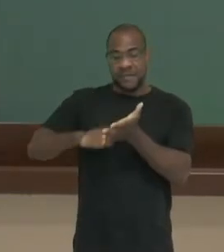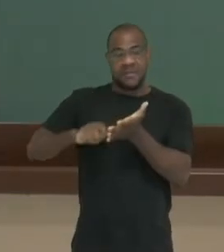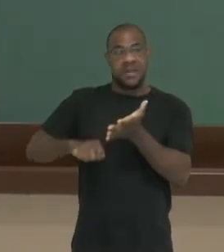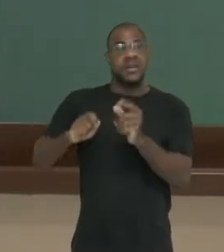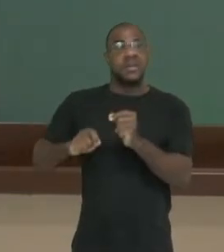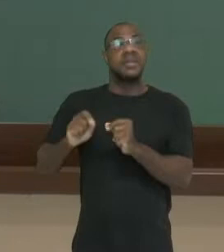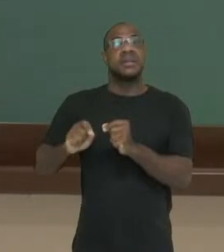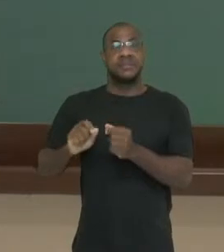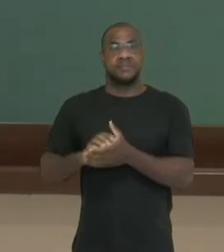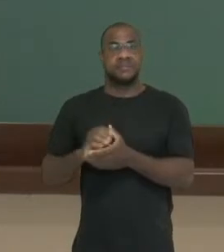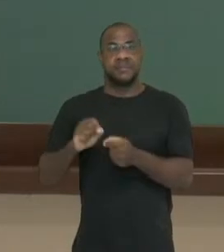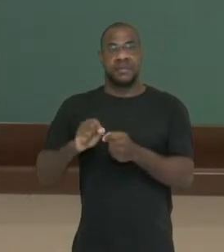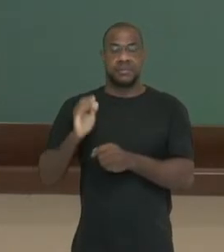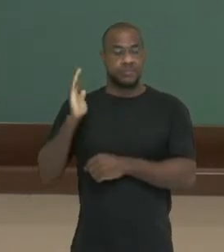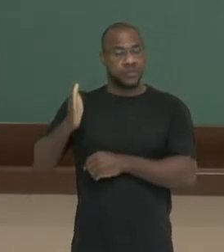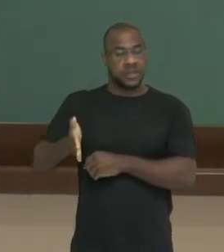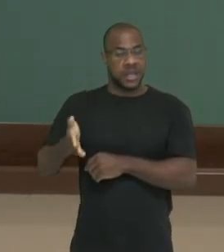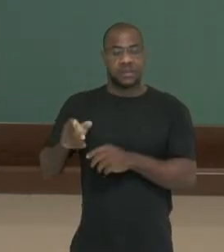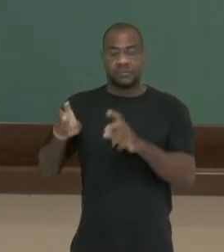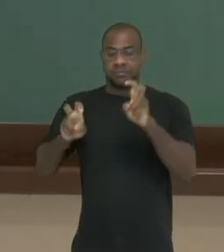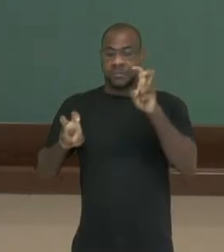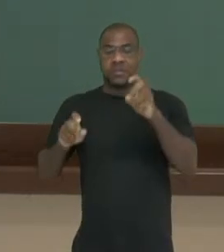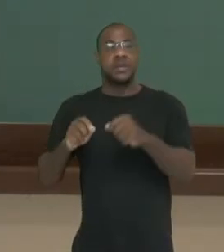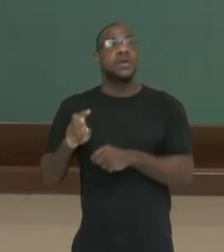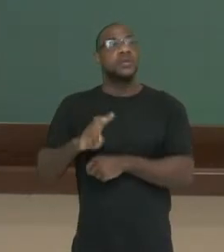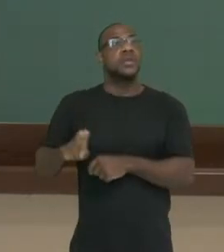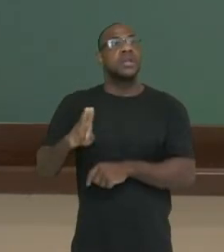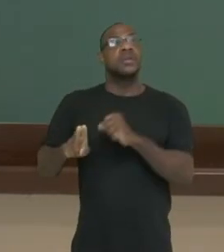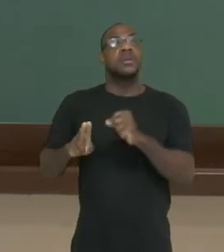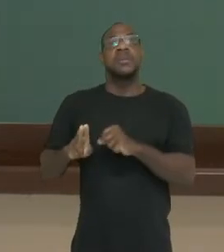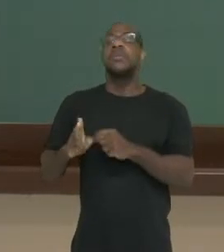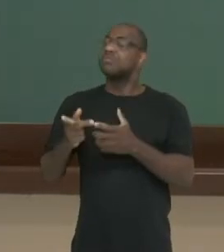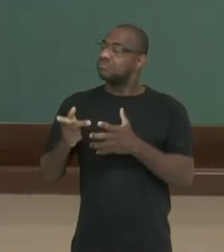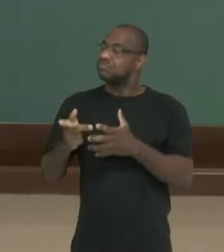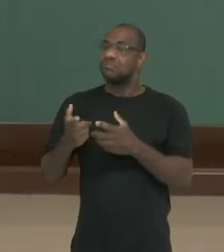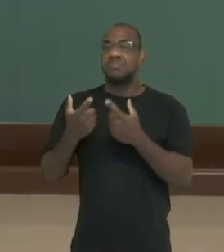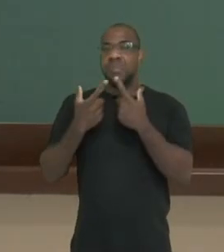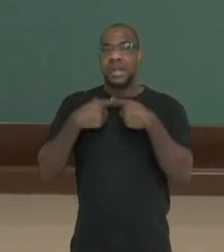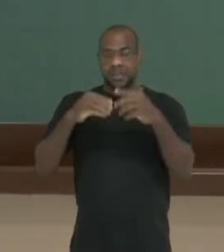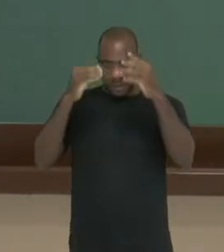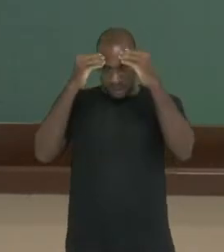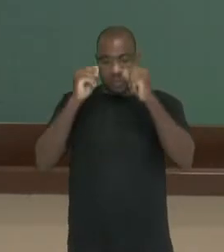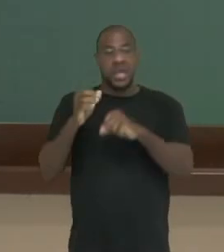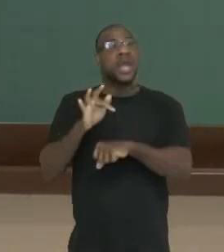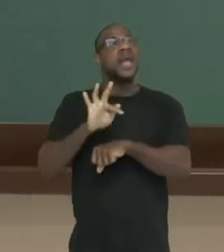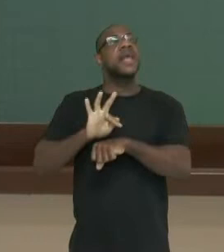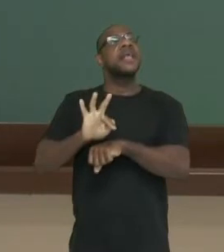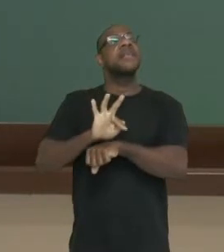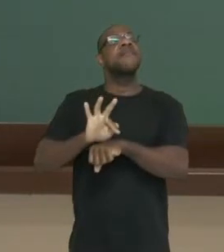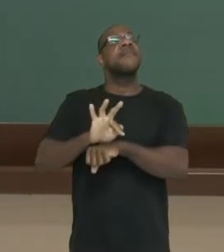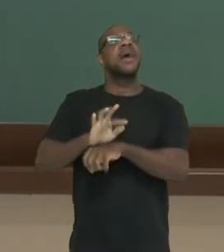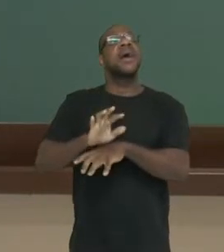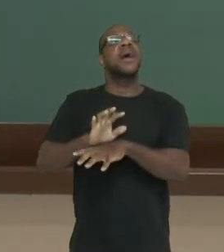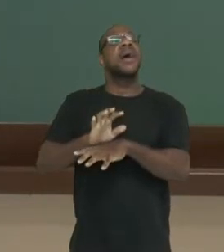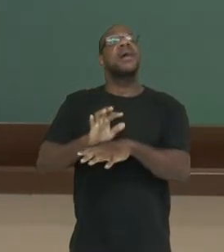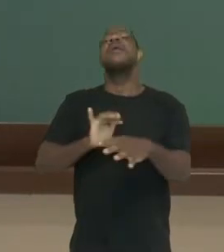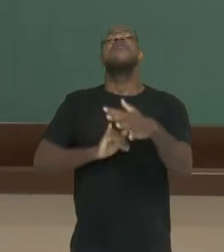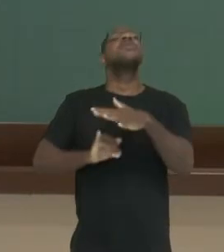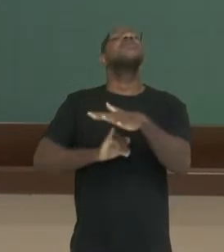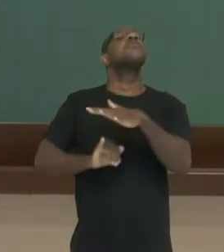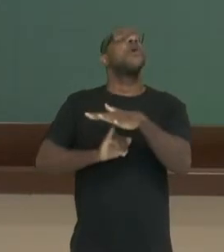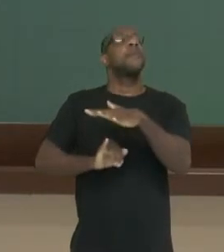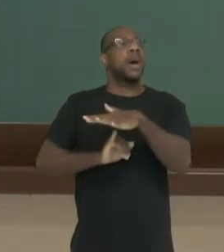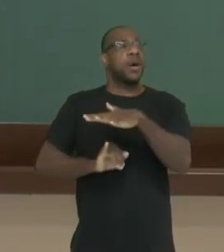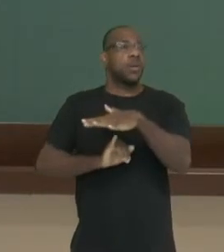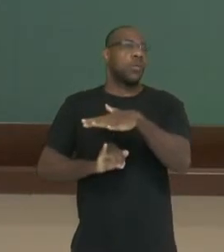a reprodução do discurso direto, e ele utiliza uma linguagem um tanto informal, né? Ele não é bem formal